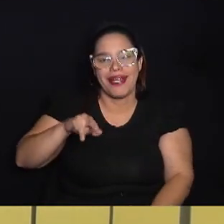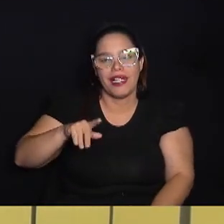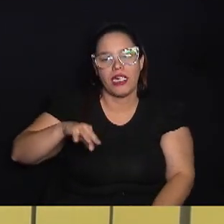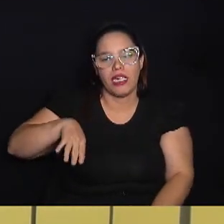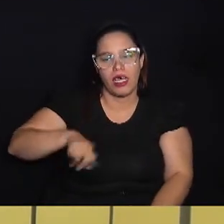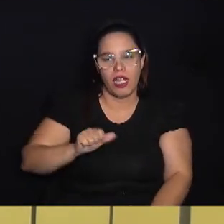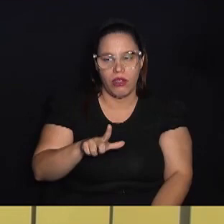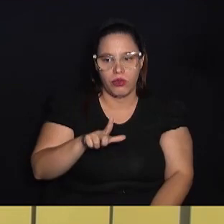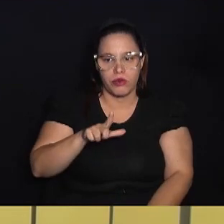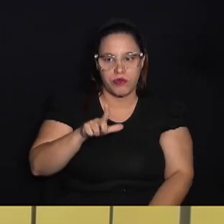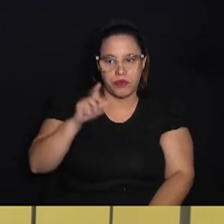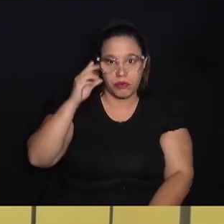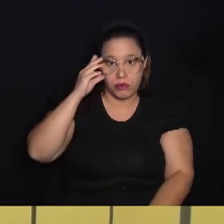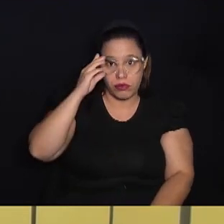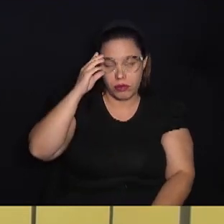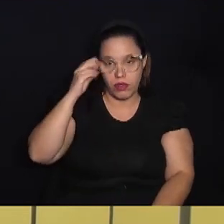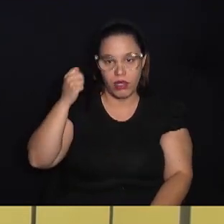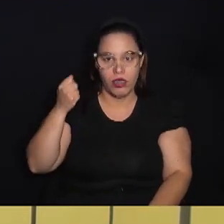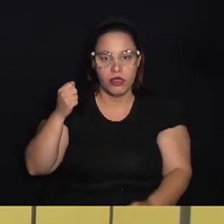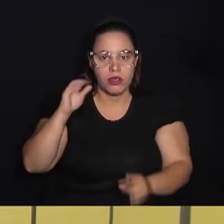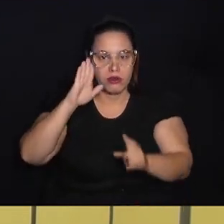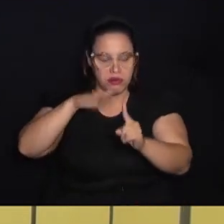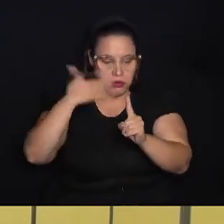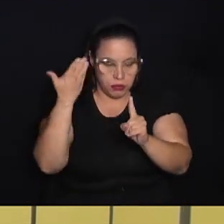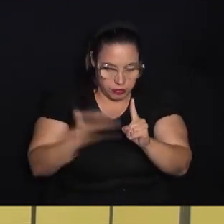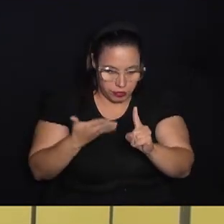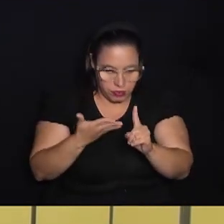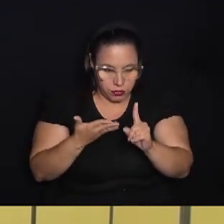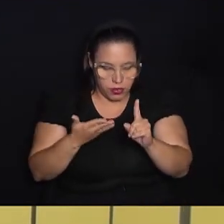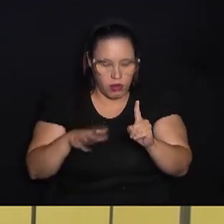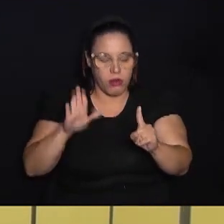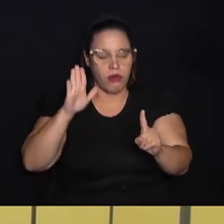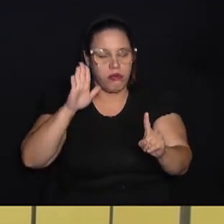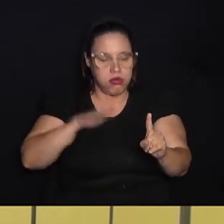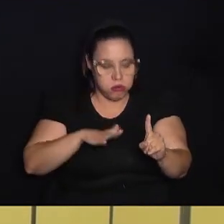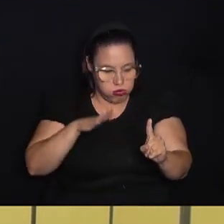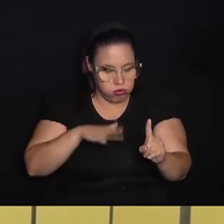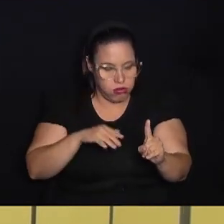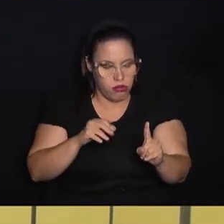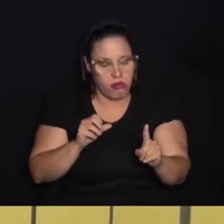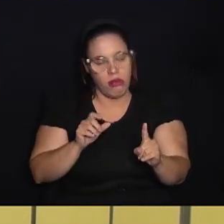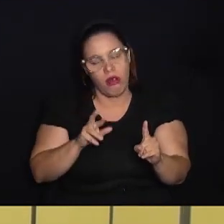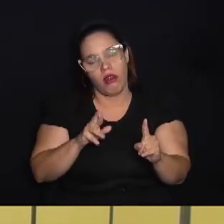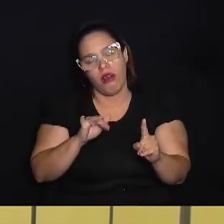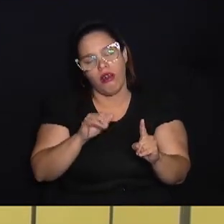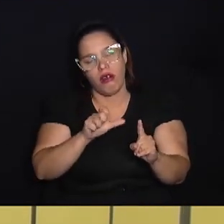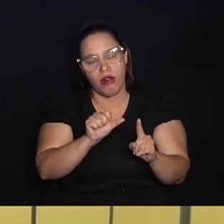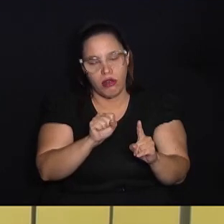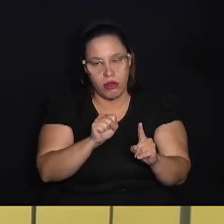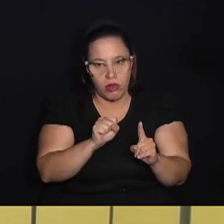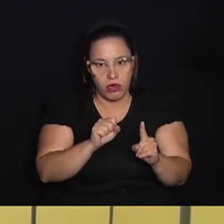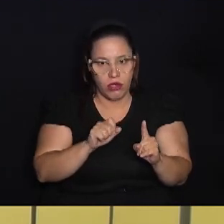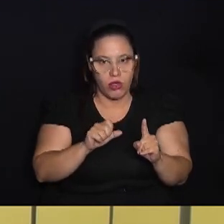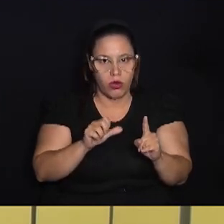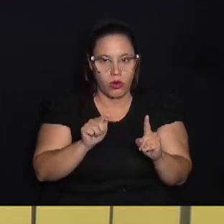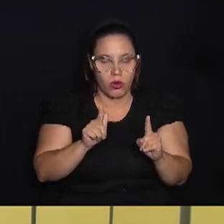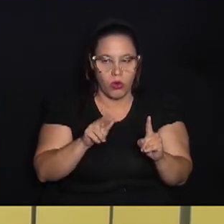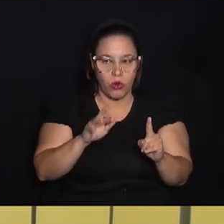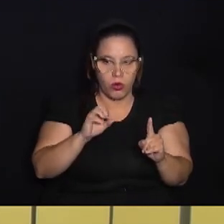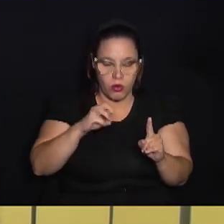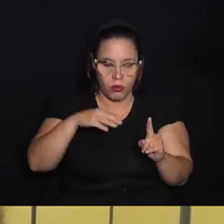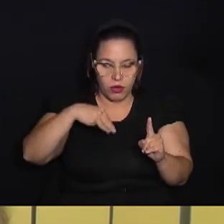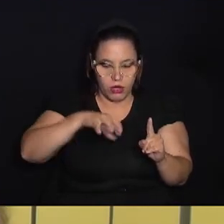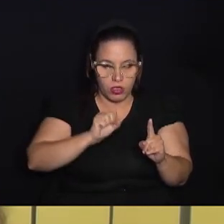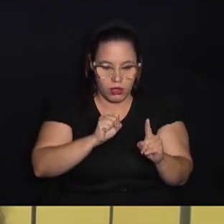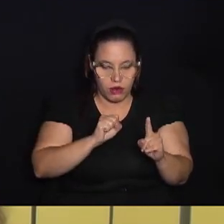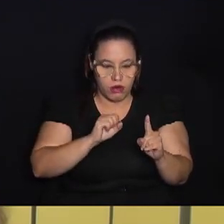motivo suficiente pra gente ter que preservar e respeitar aquele lugar a presença do Carlos Gomes a gente ainda tem um gênio que fez a a obra que o